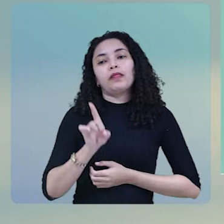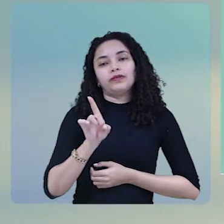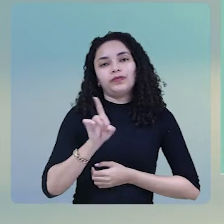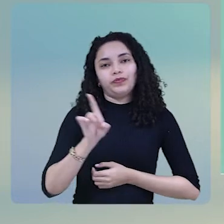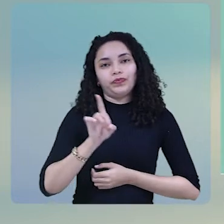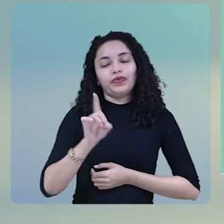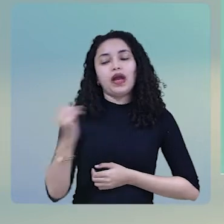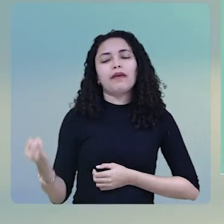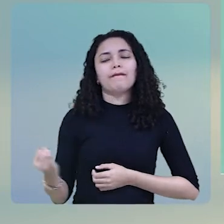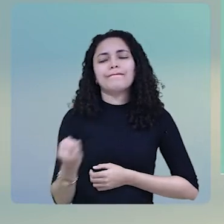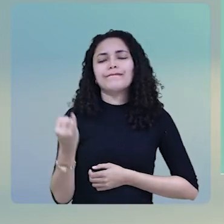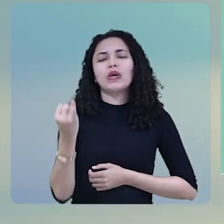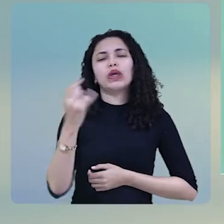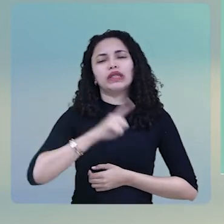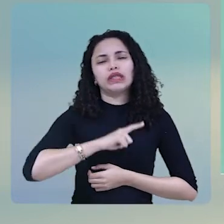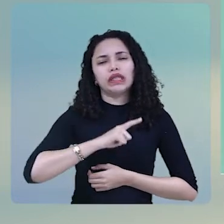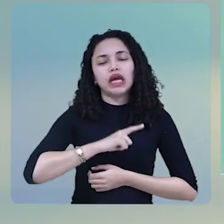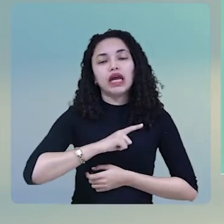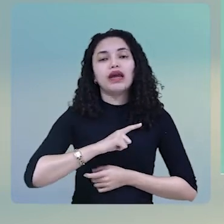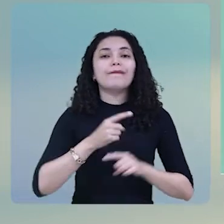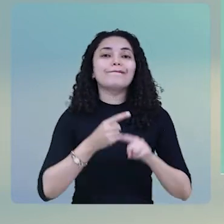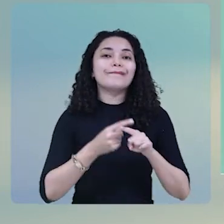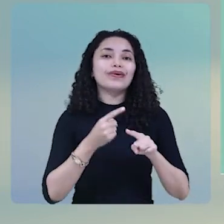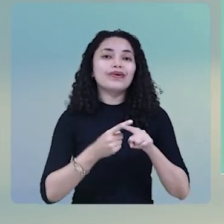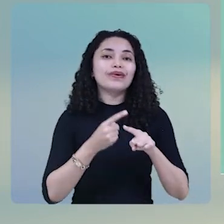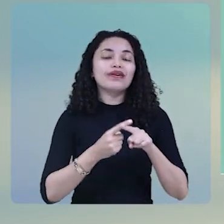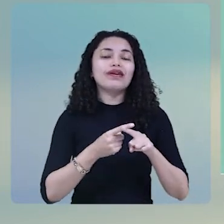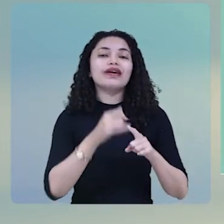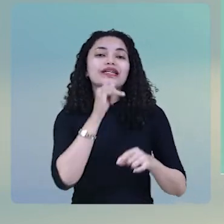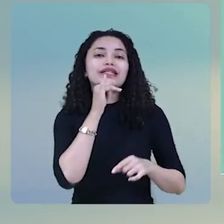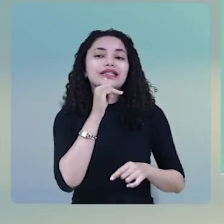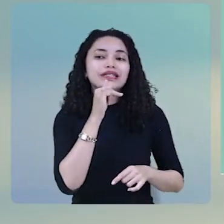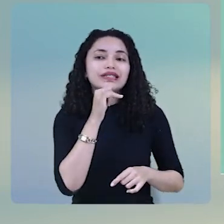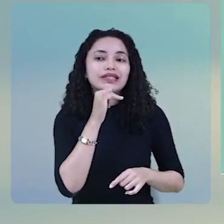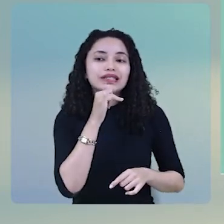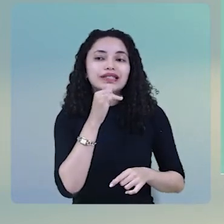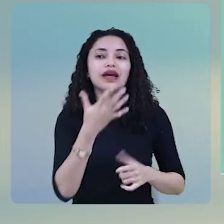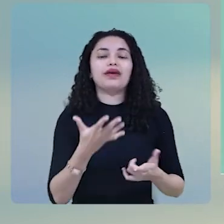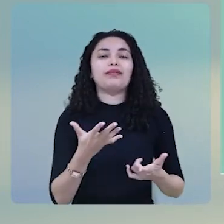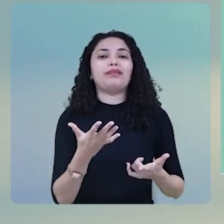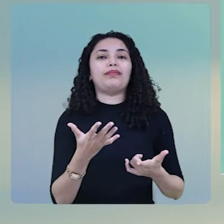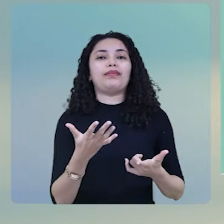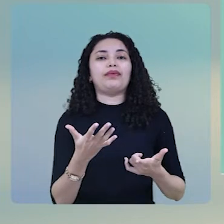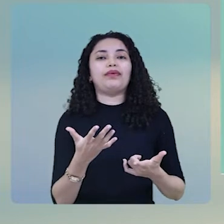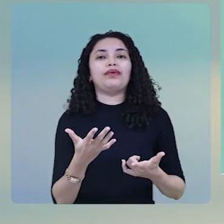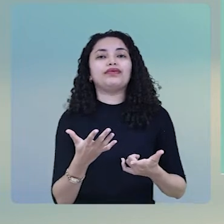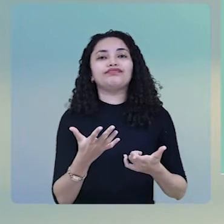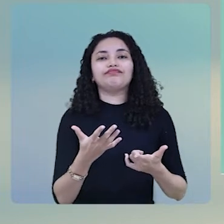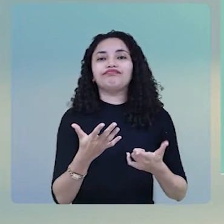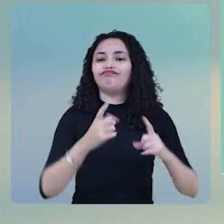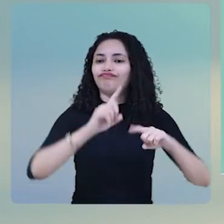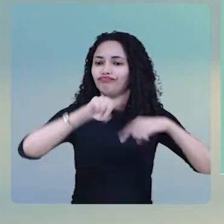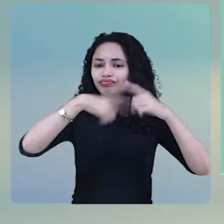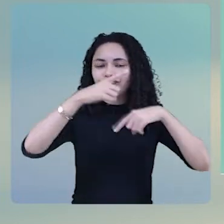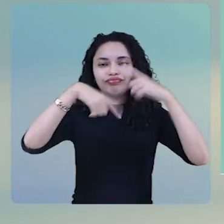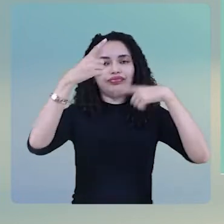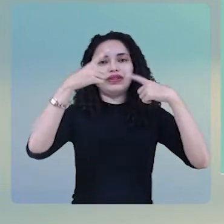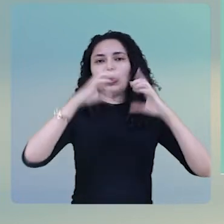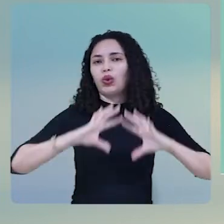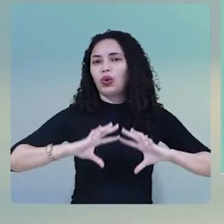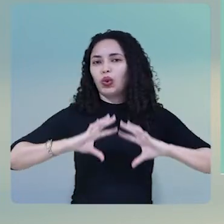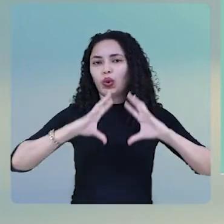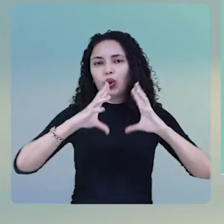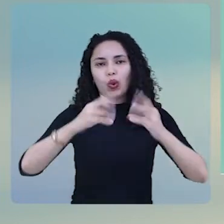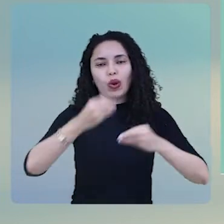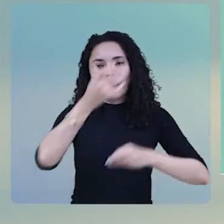é importante porque ele desenvolve o ser humano em todos os seus aspectos, integralmente o